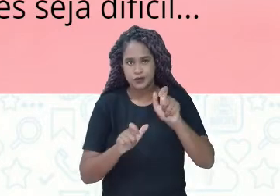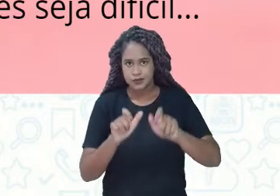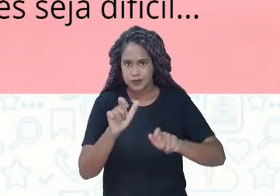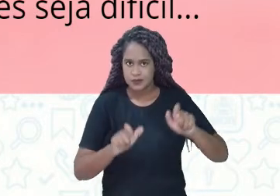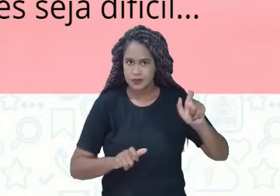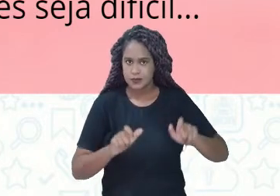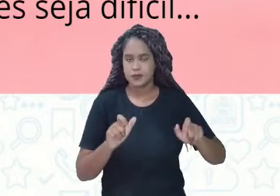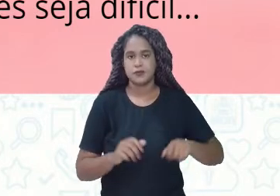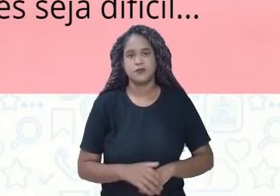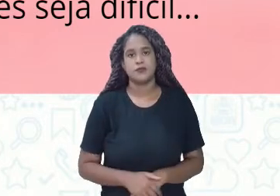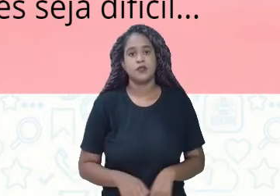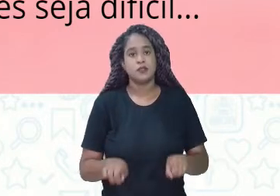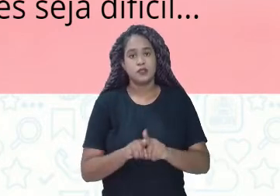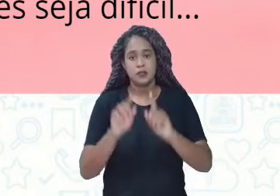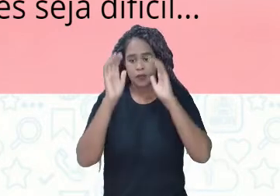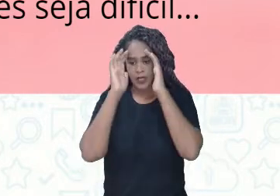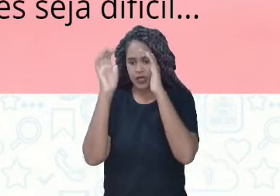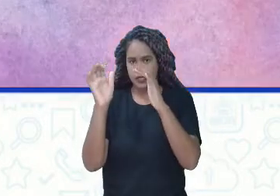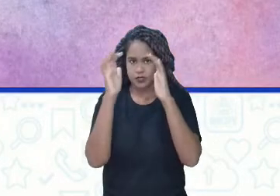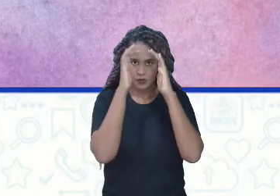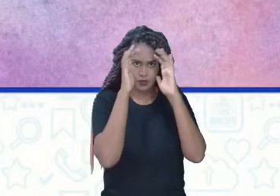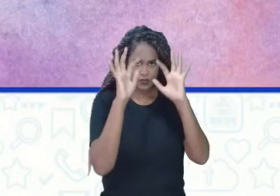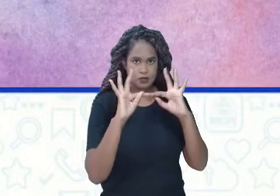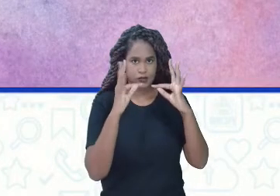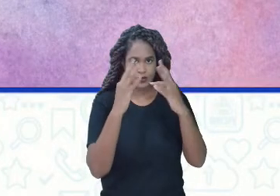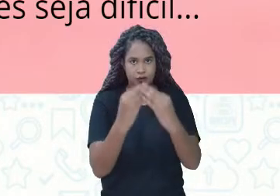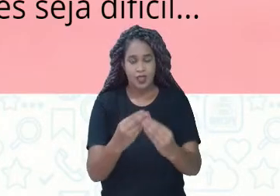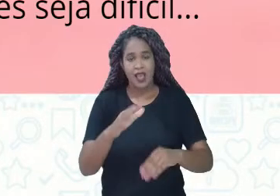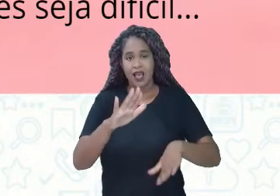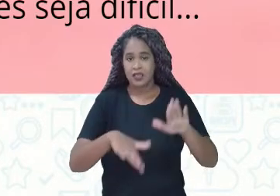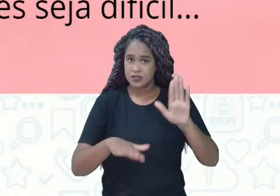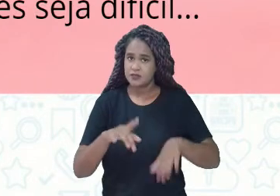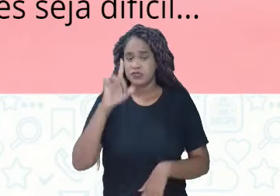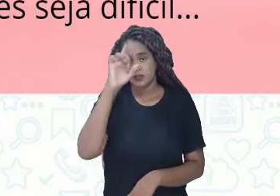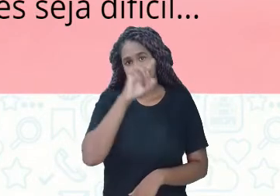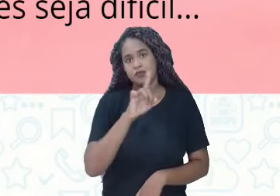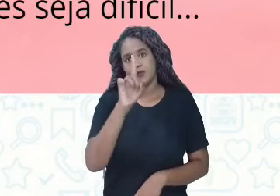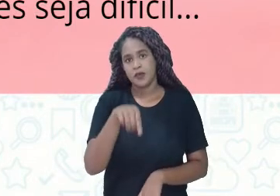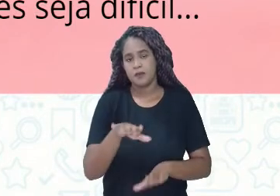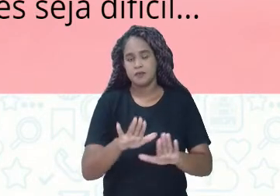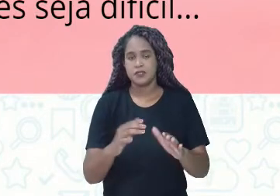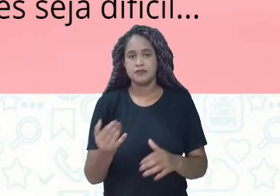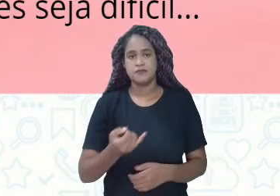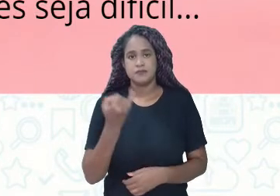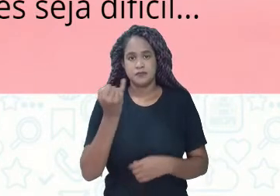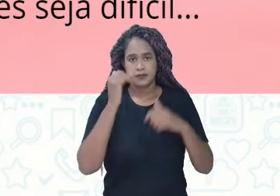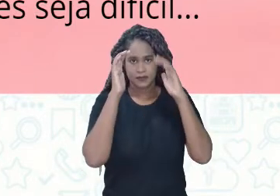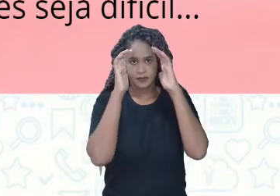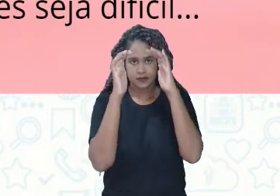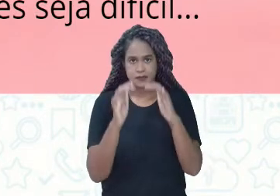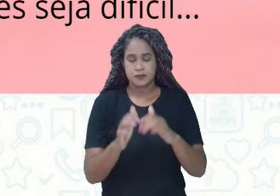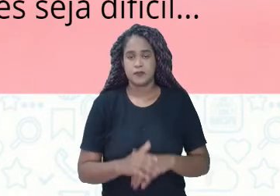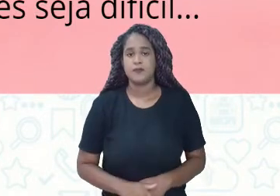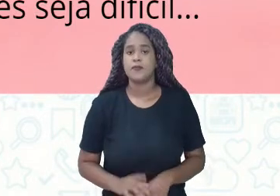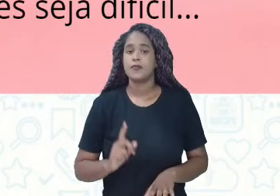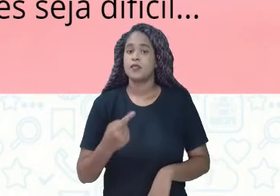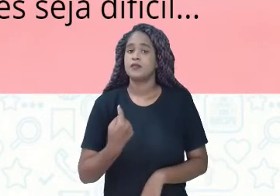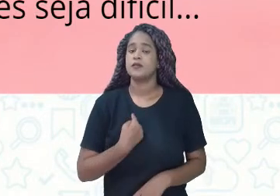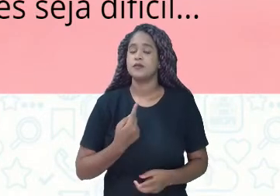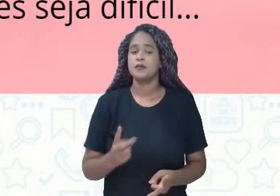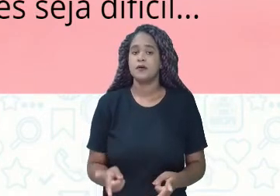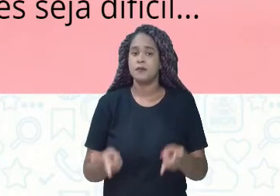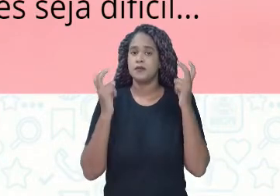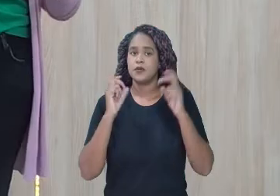assegurar o respeito mútuo, embora às vezes seja difícil. Então, a gente percebe que a gente tem aqui uma